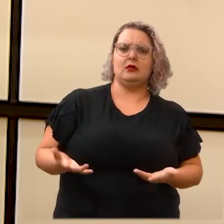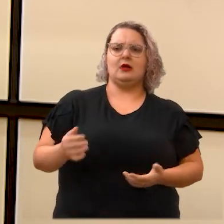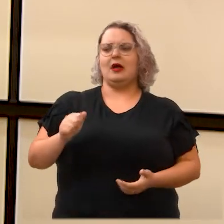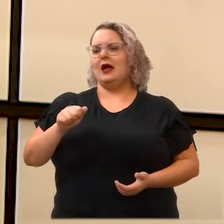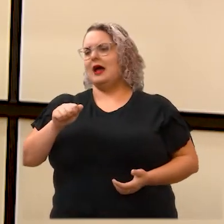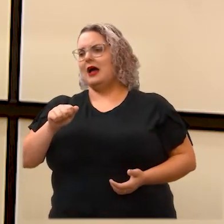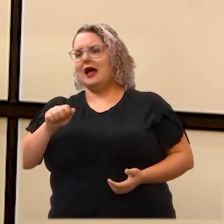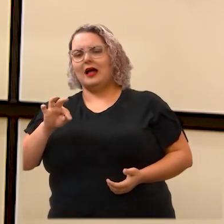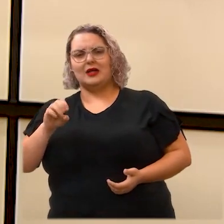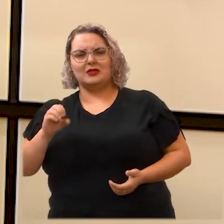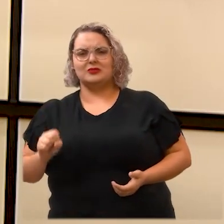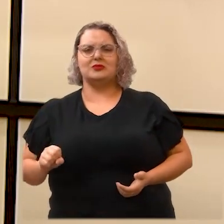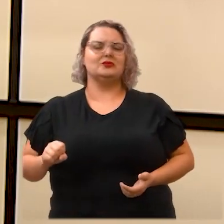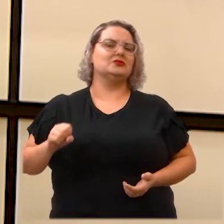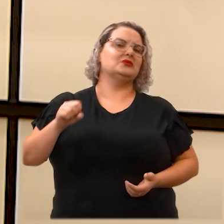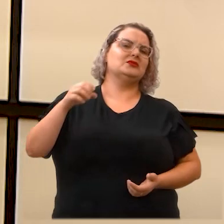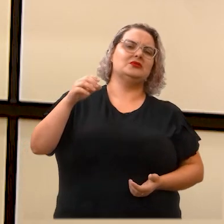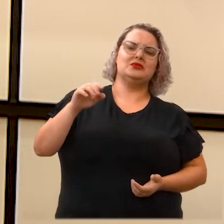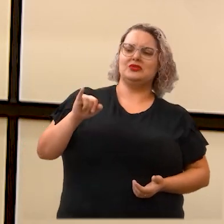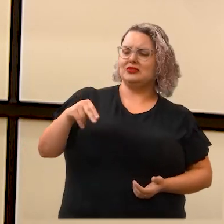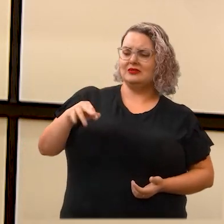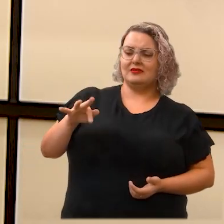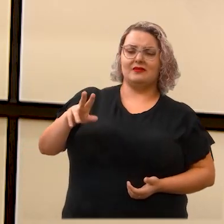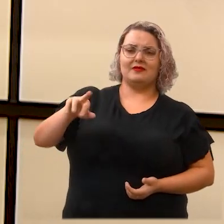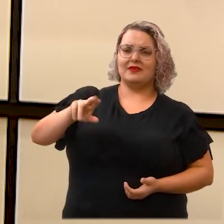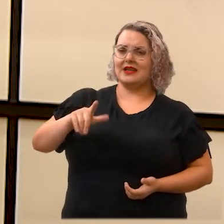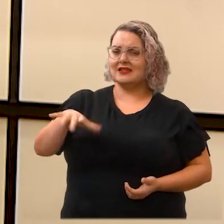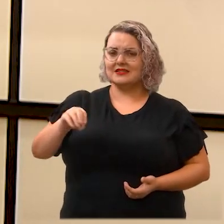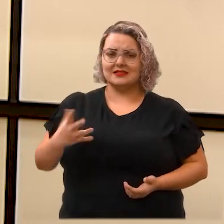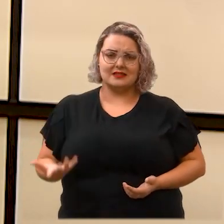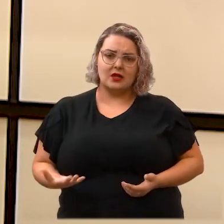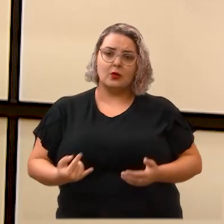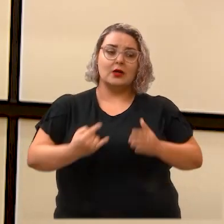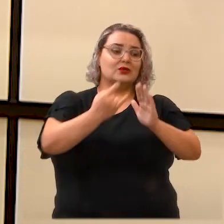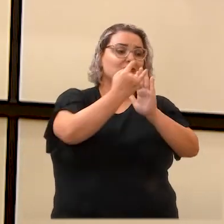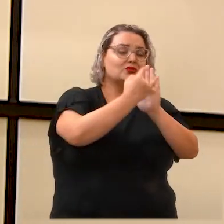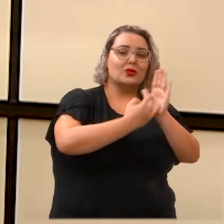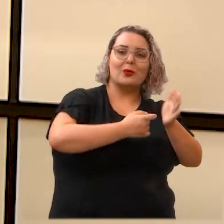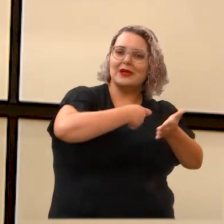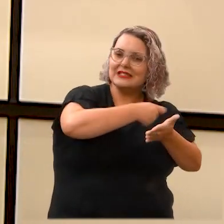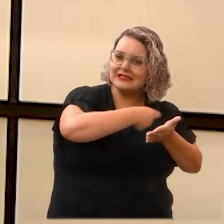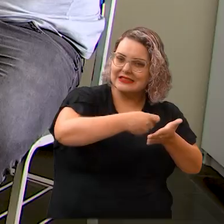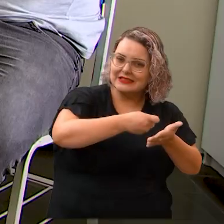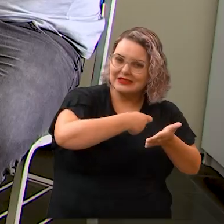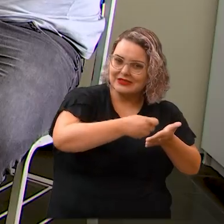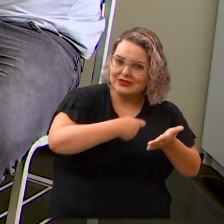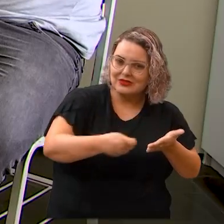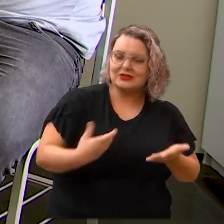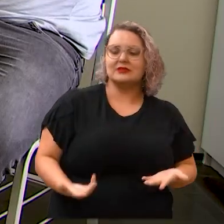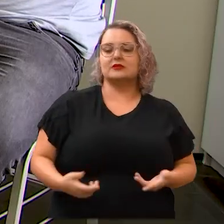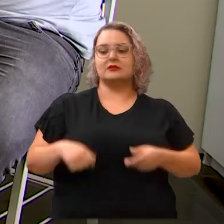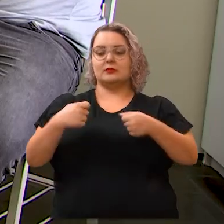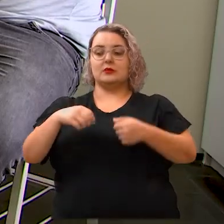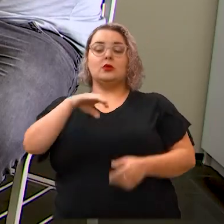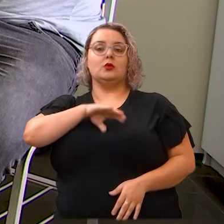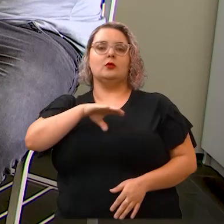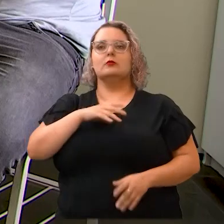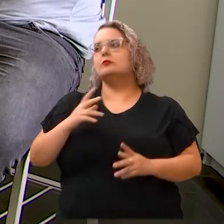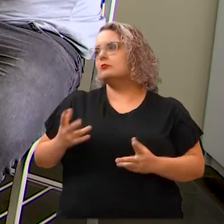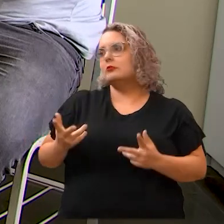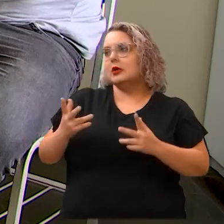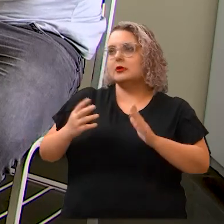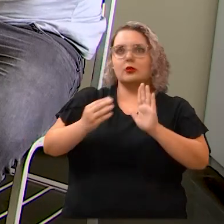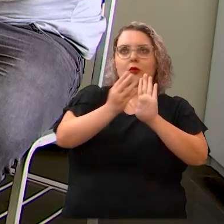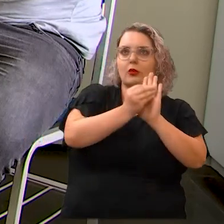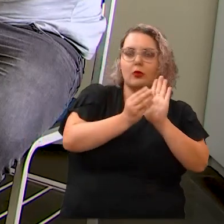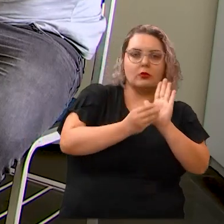de infração Você escreve muito é o serviço público é todo documentado escrito Então você tem que dominar de certa forma um pouco mais ou menos o mesmo